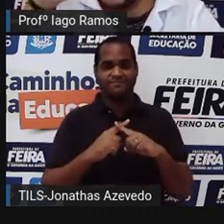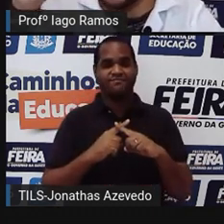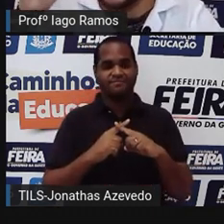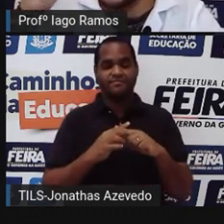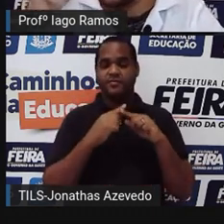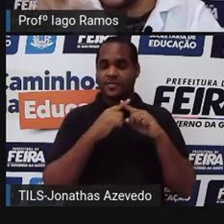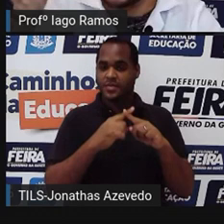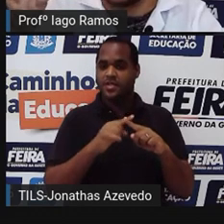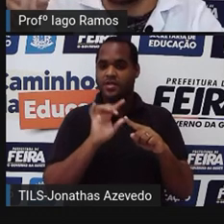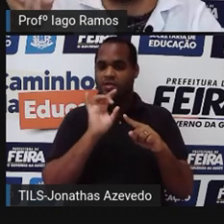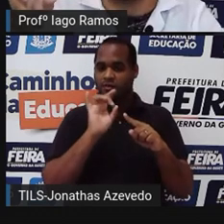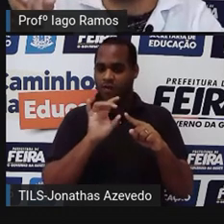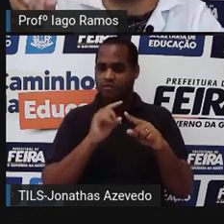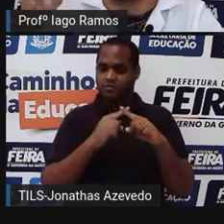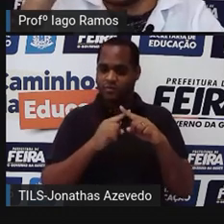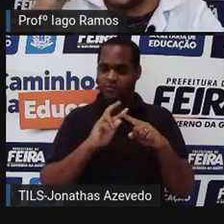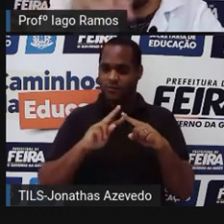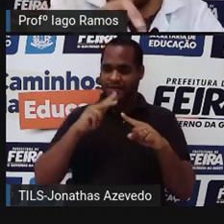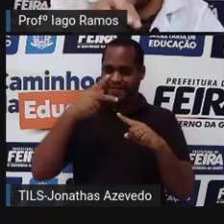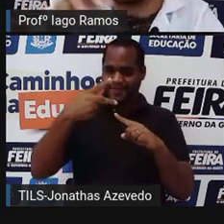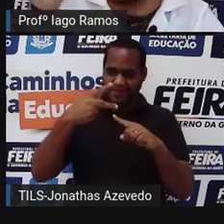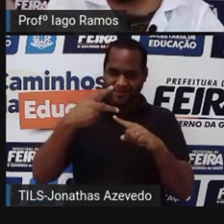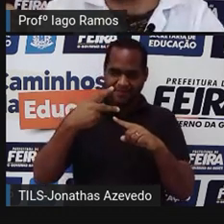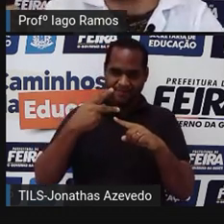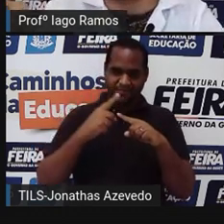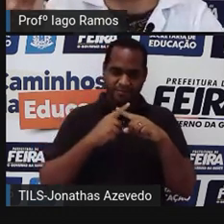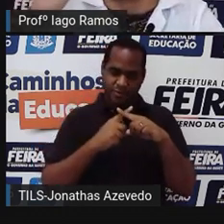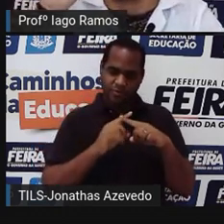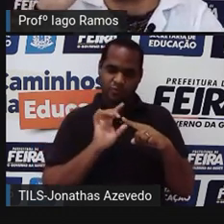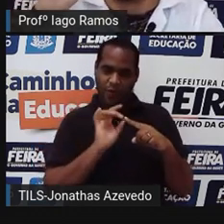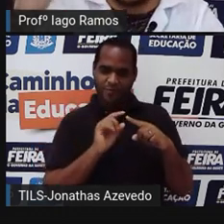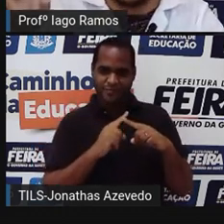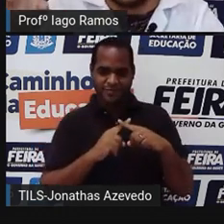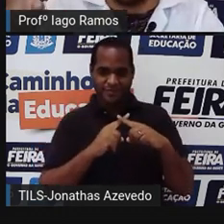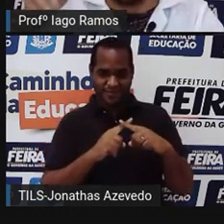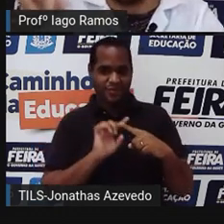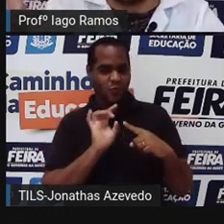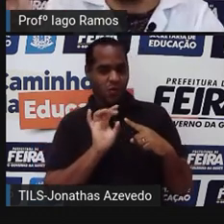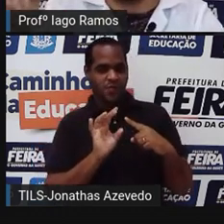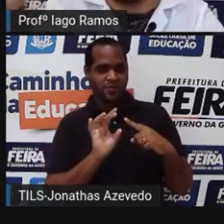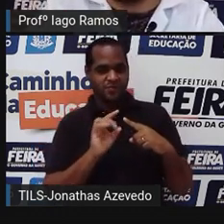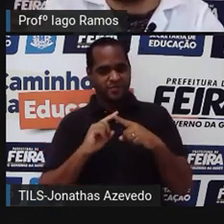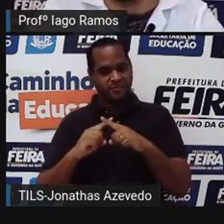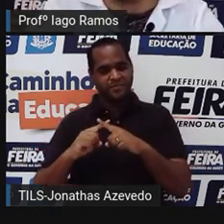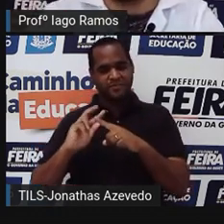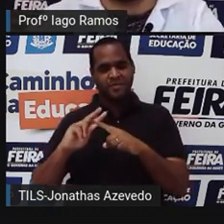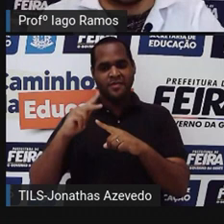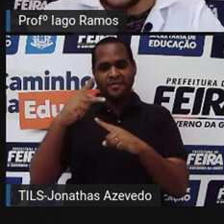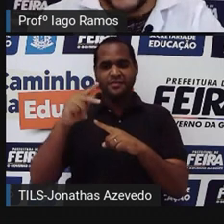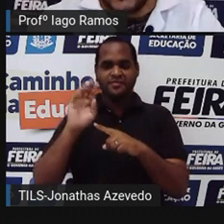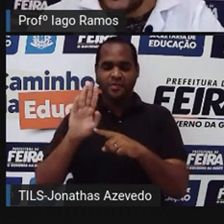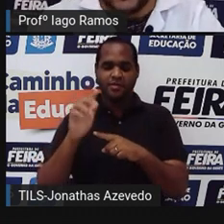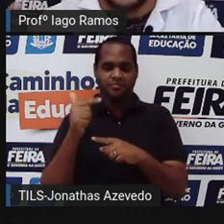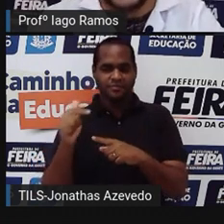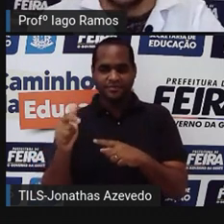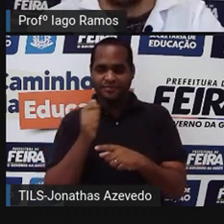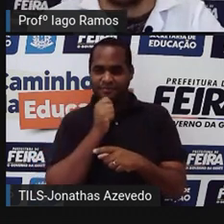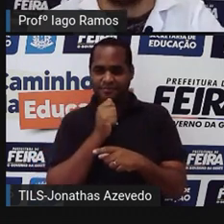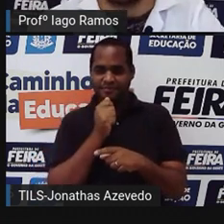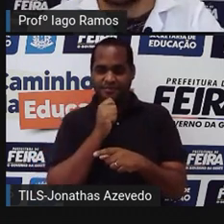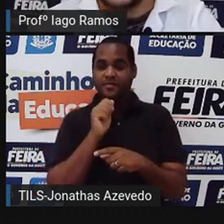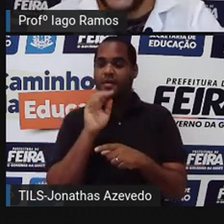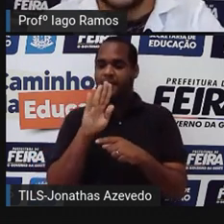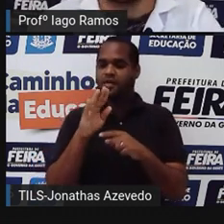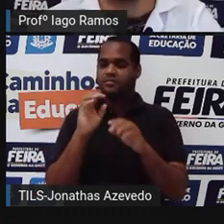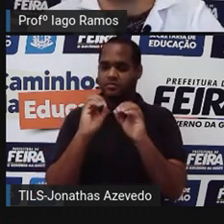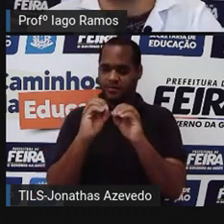x sem ser o x ao quadrado, tá bom? Tem o x ao quadrado e tem o x. E esse que acompanha o x é o B, não tem. Então, B é